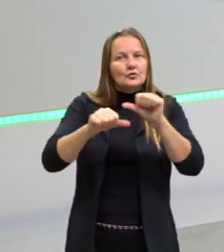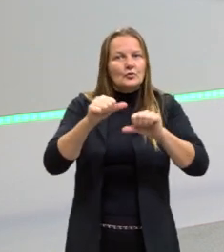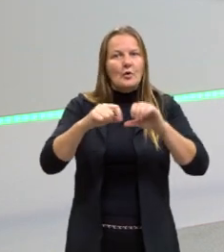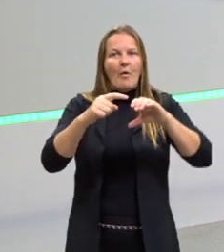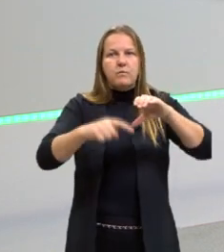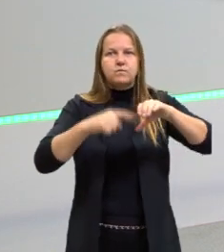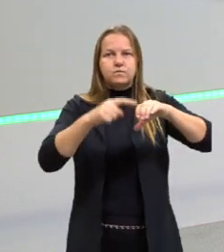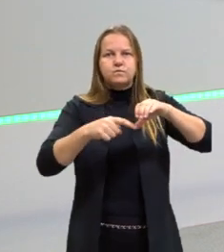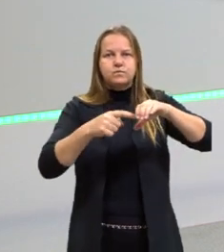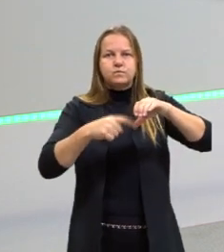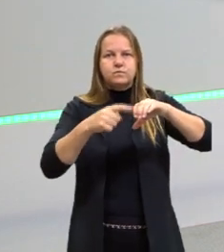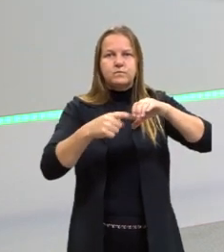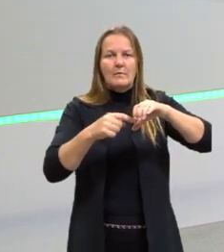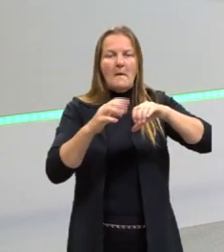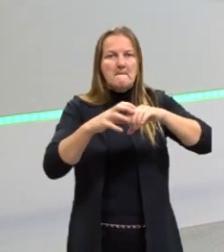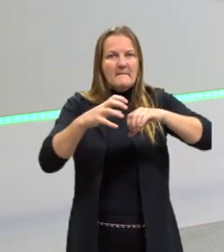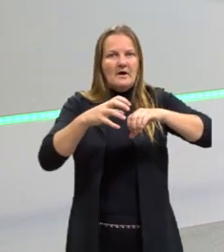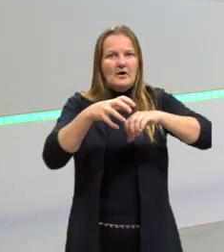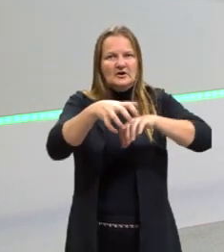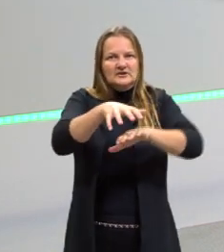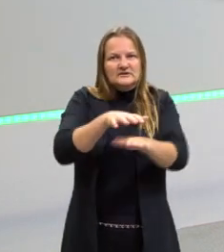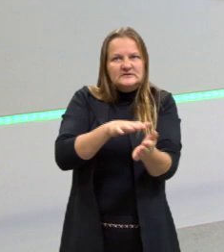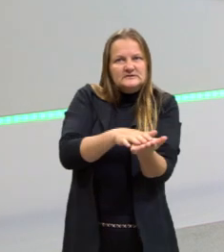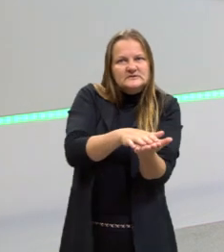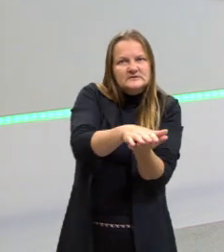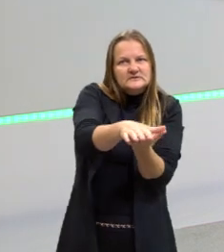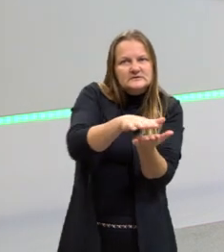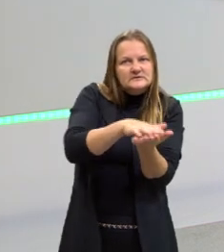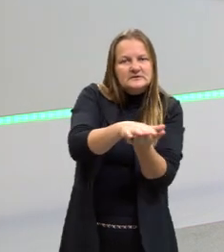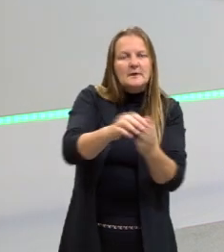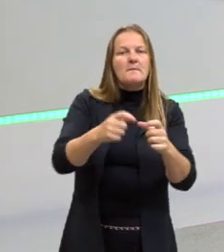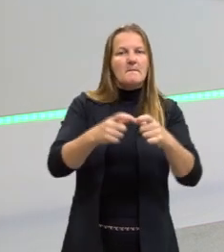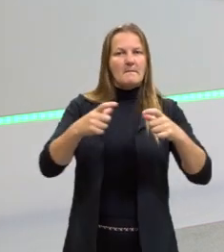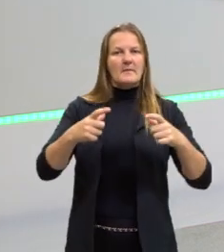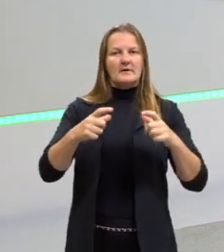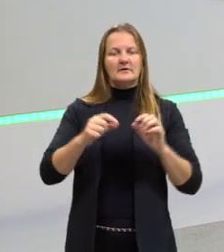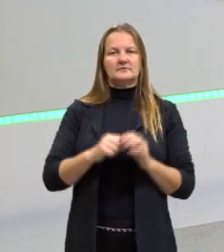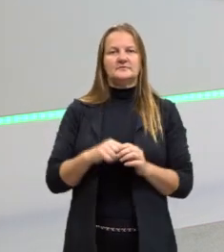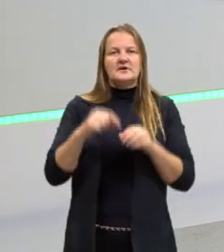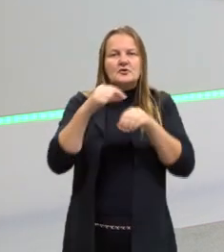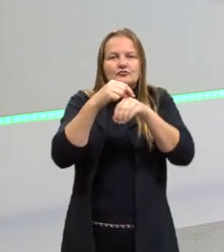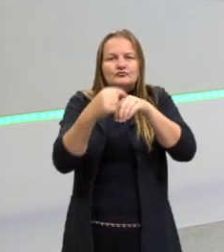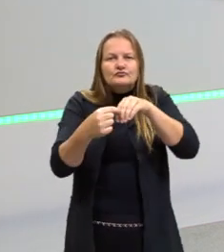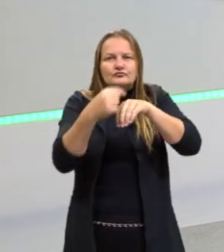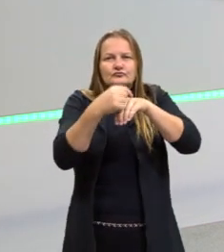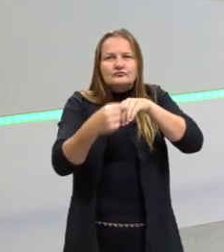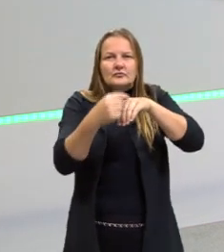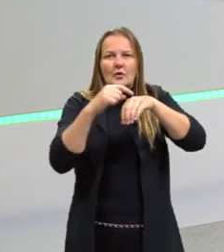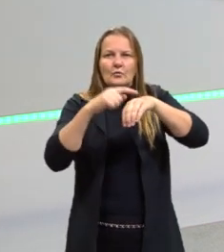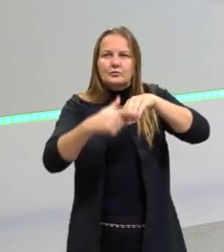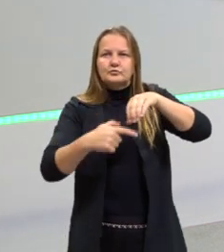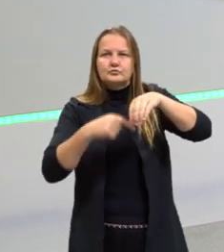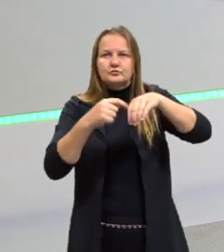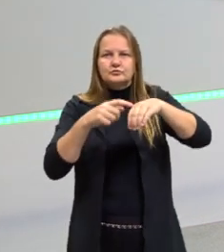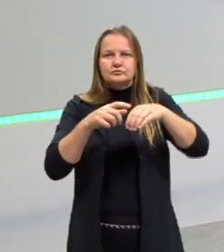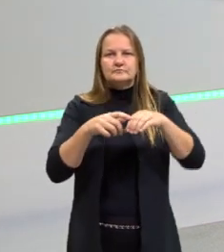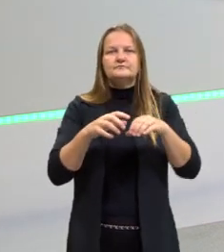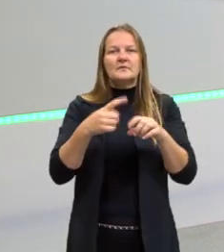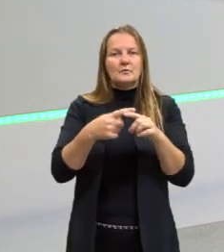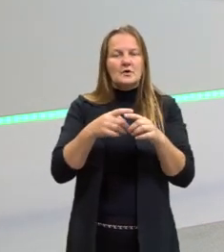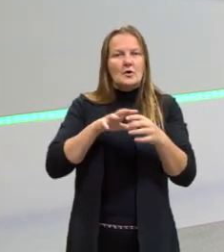os pneus e colocam pneus com maior atrito né onde vai ter algum tipo de vinco ali para criar essa a